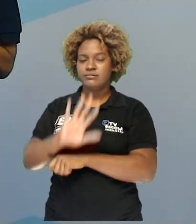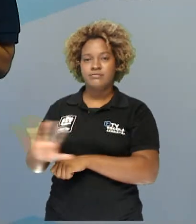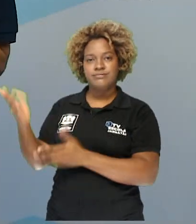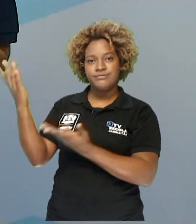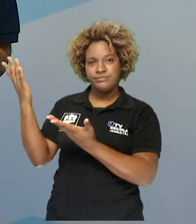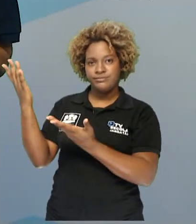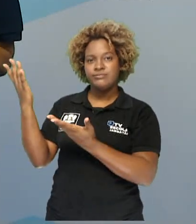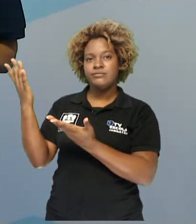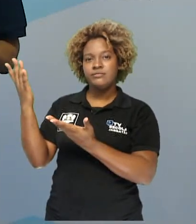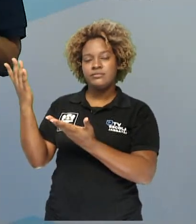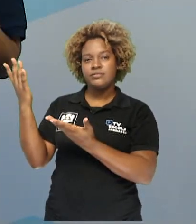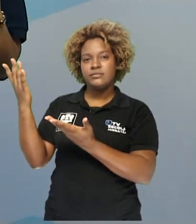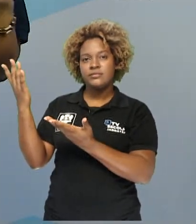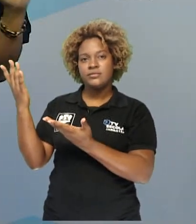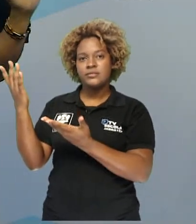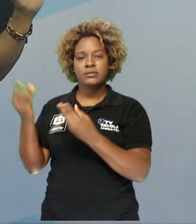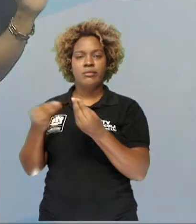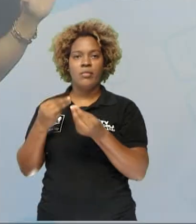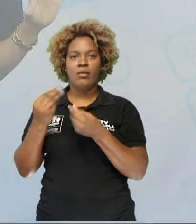uma imagem